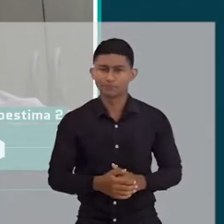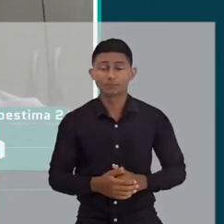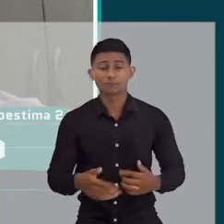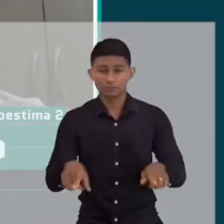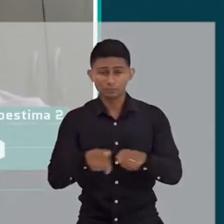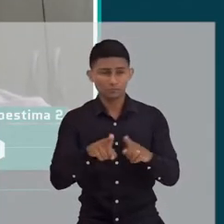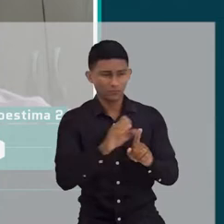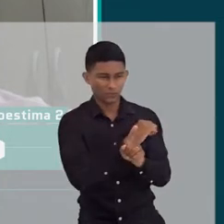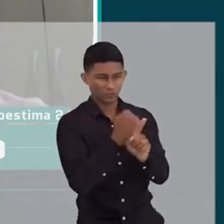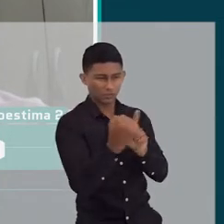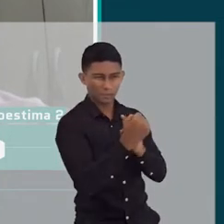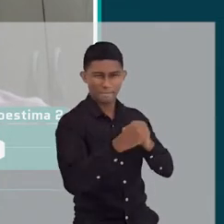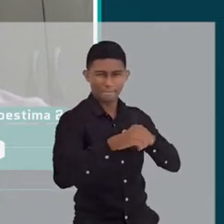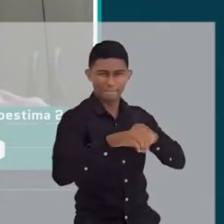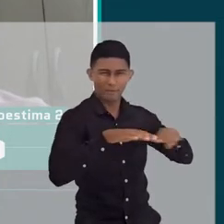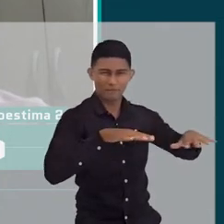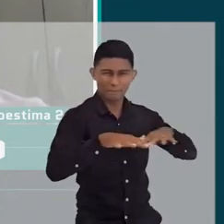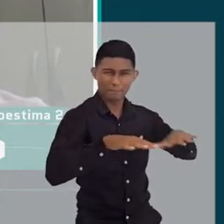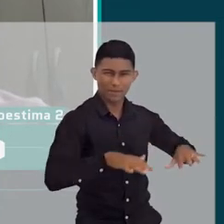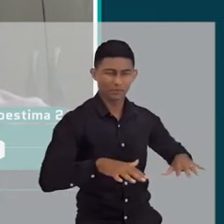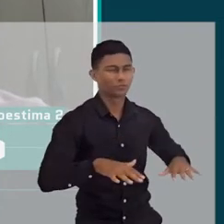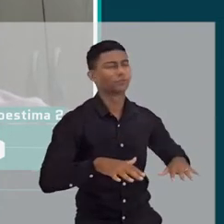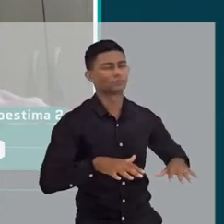Eu fui de movimento social,